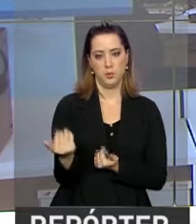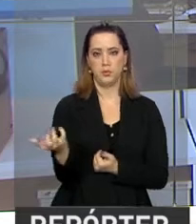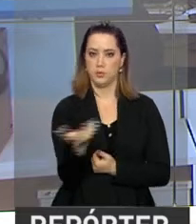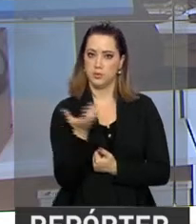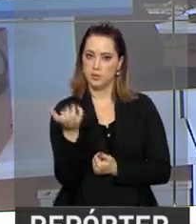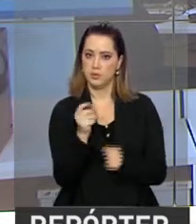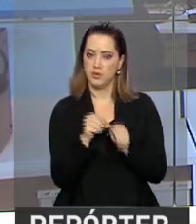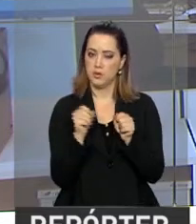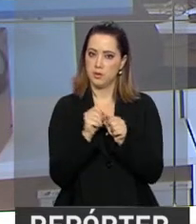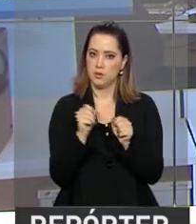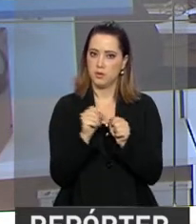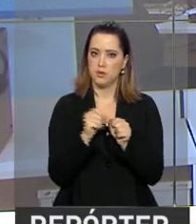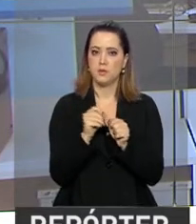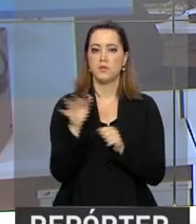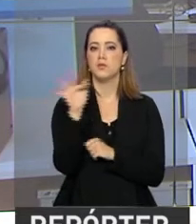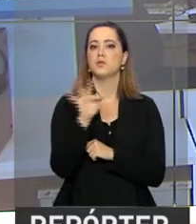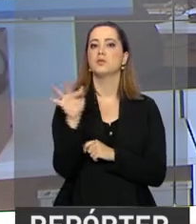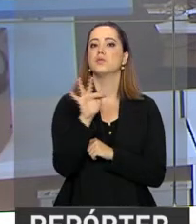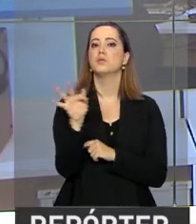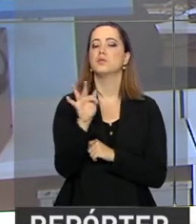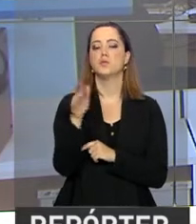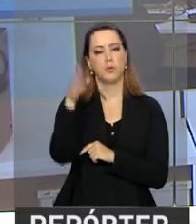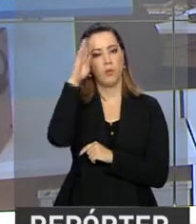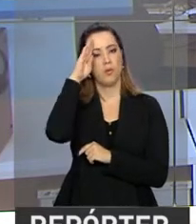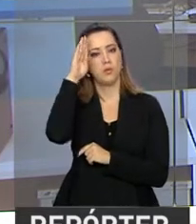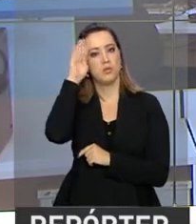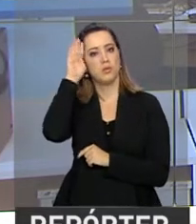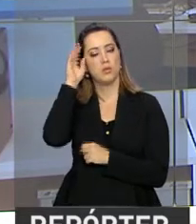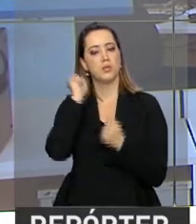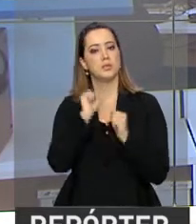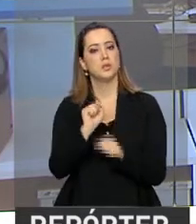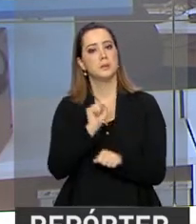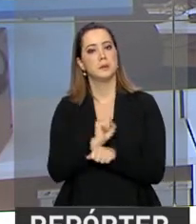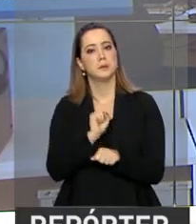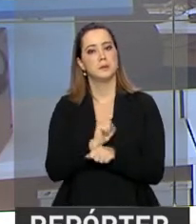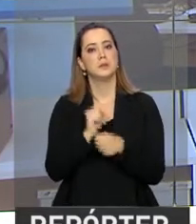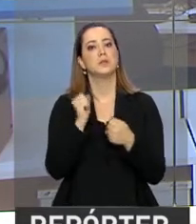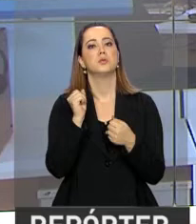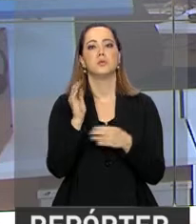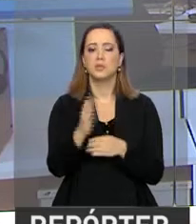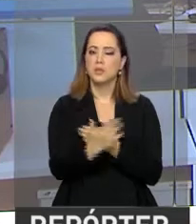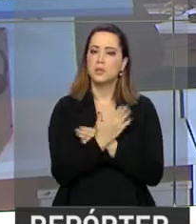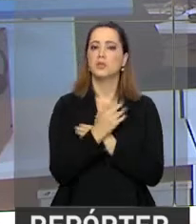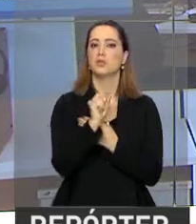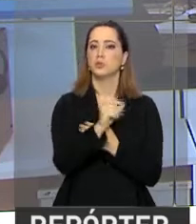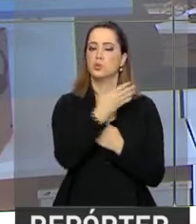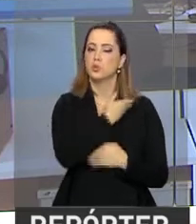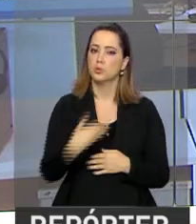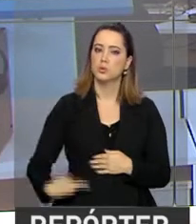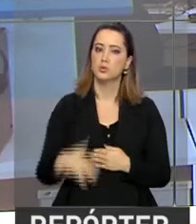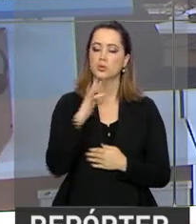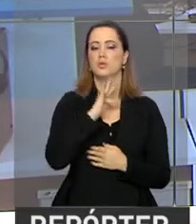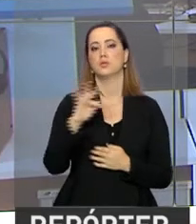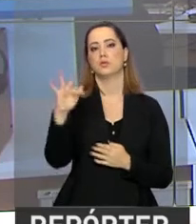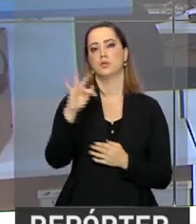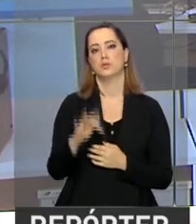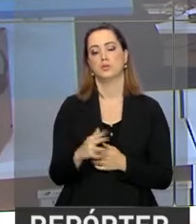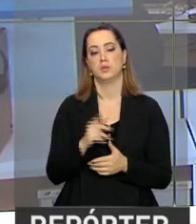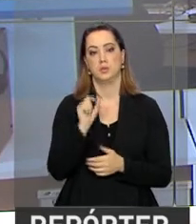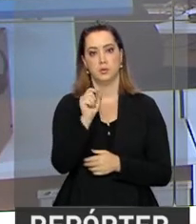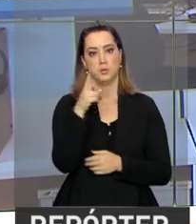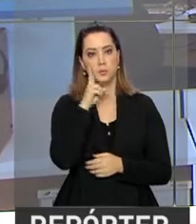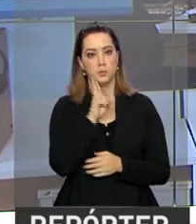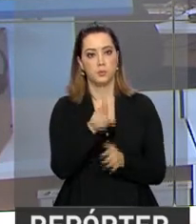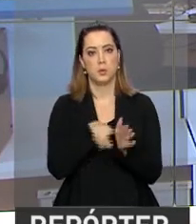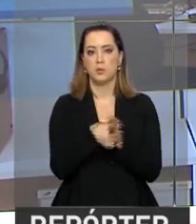algum curso superior nos próximos anos esperam contar com o apoio de um programa do governo federal, como o ProUni e o FIES. É o que mostra um